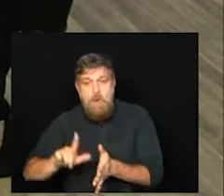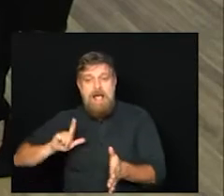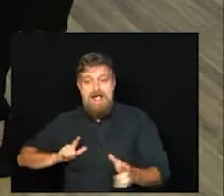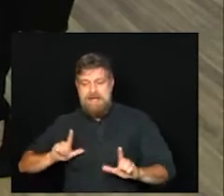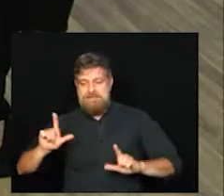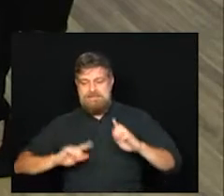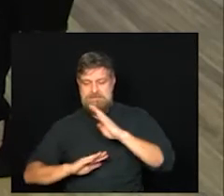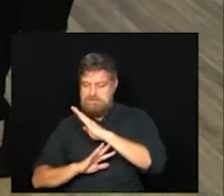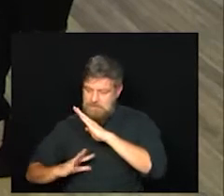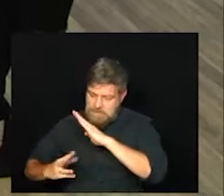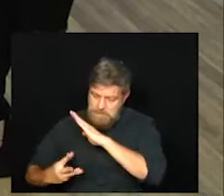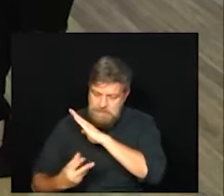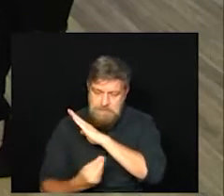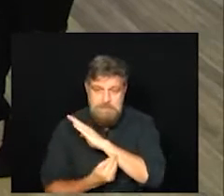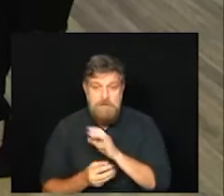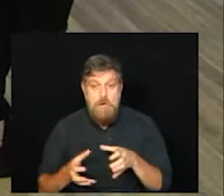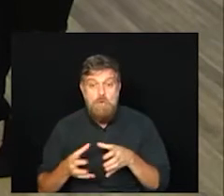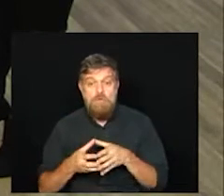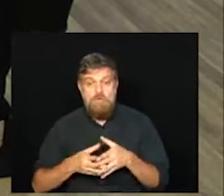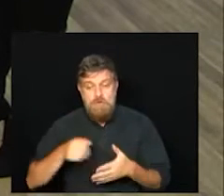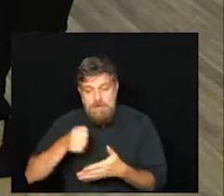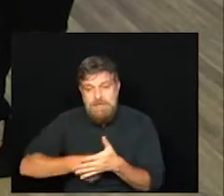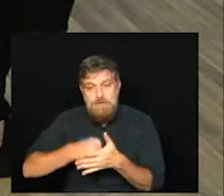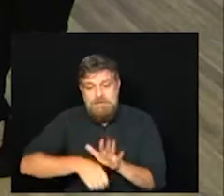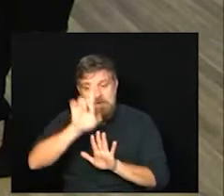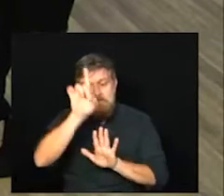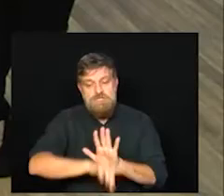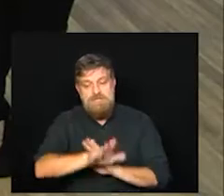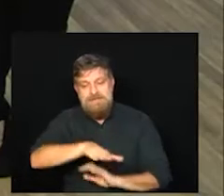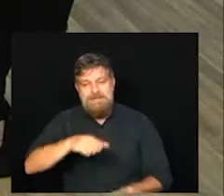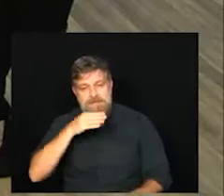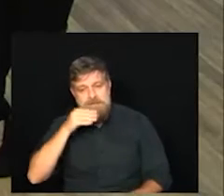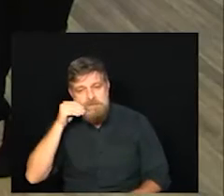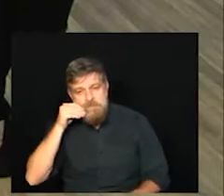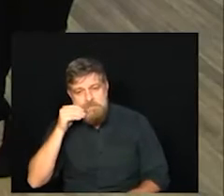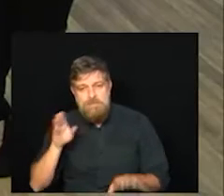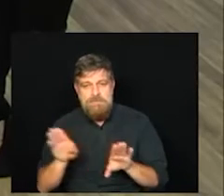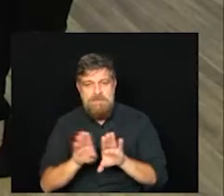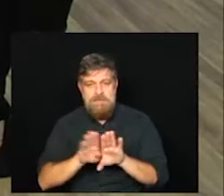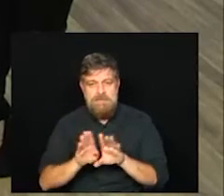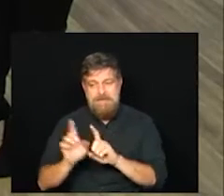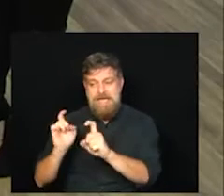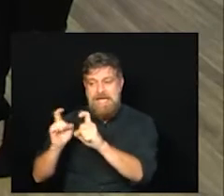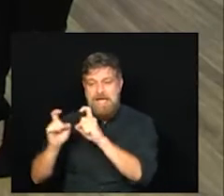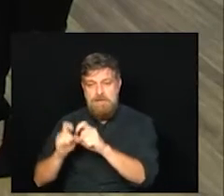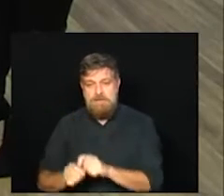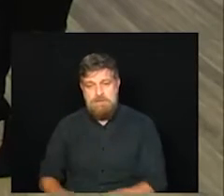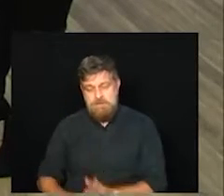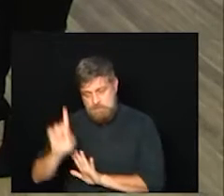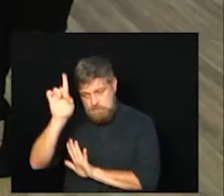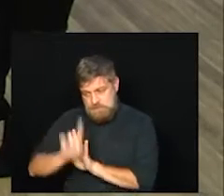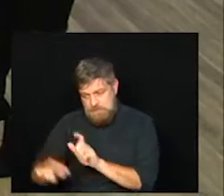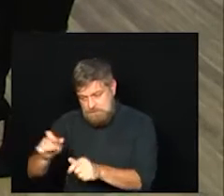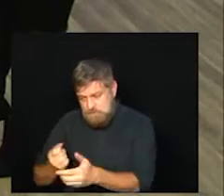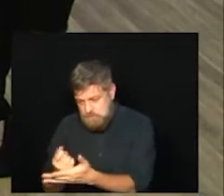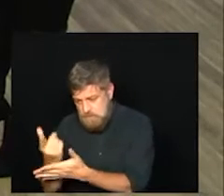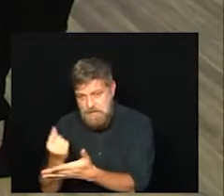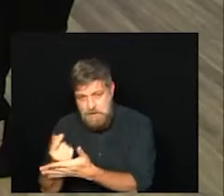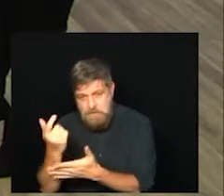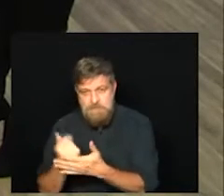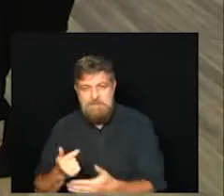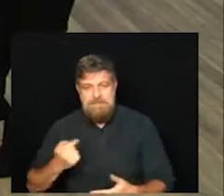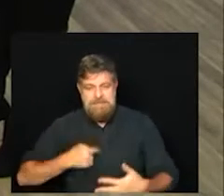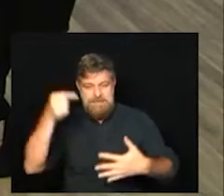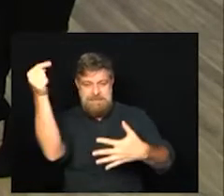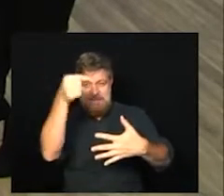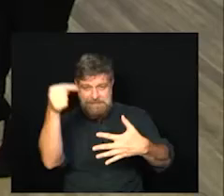Total, a reunião da Comissão de Defesa da Criança e do Adolescente e, claro, sobre a reunião de defesa do consumidor também, entre